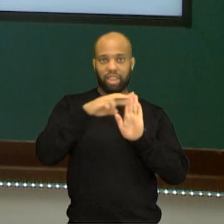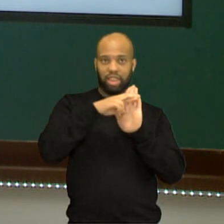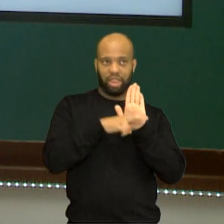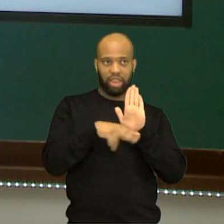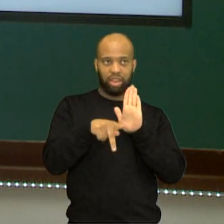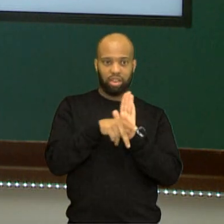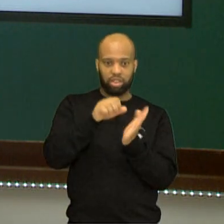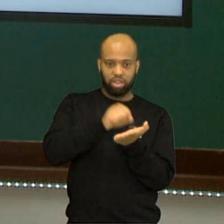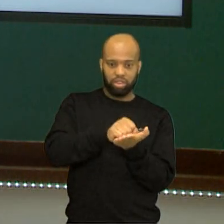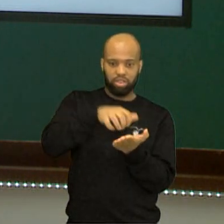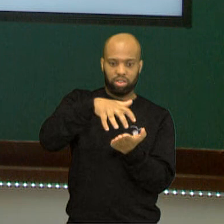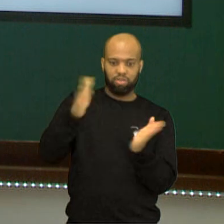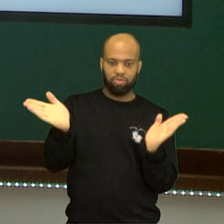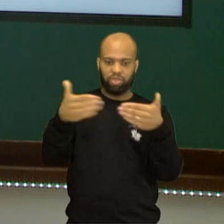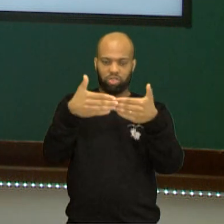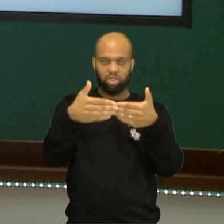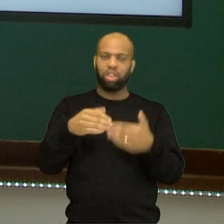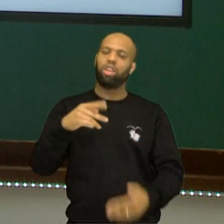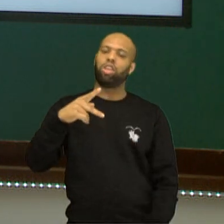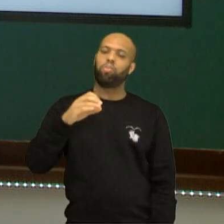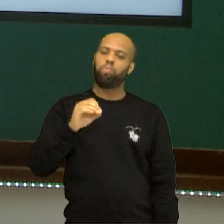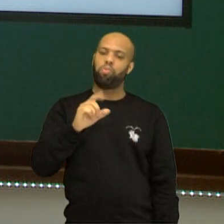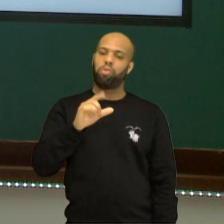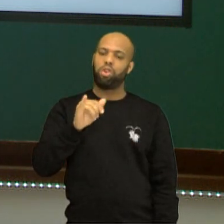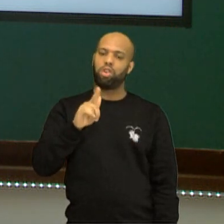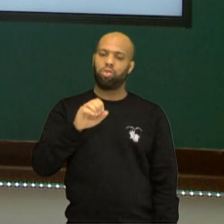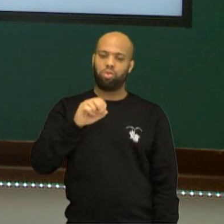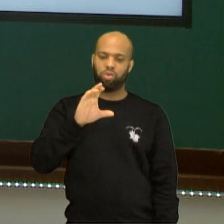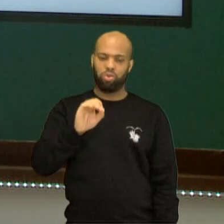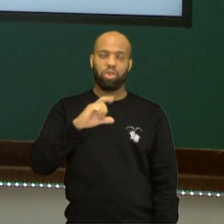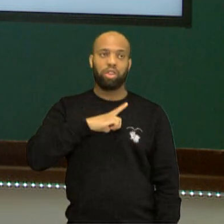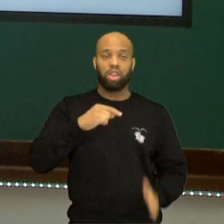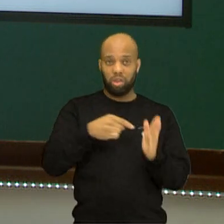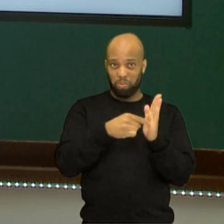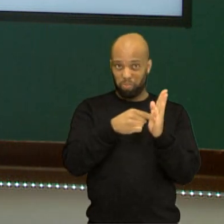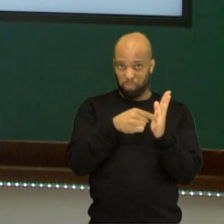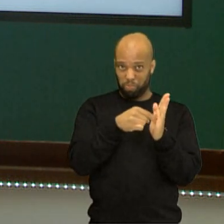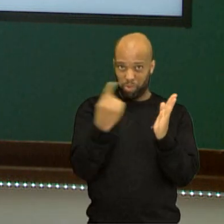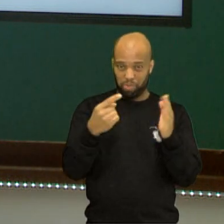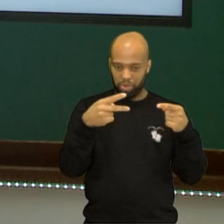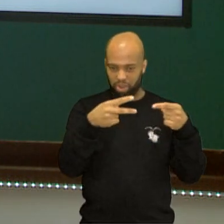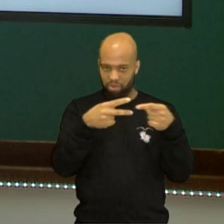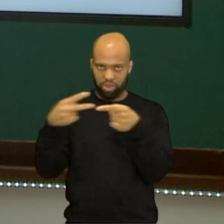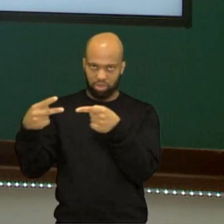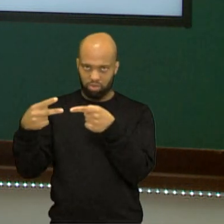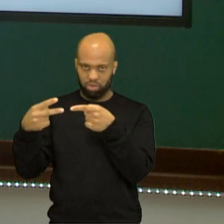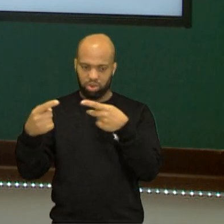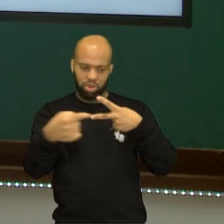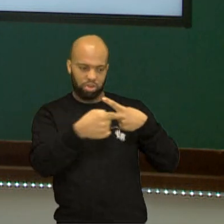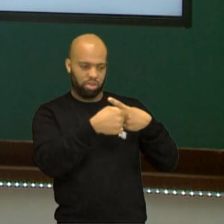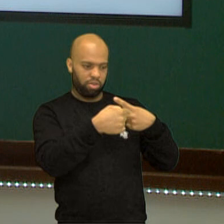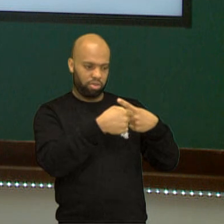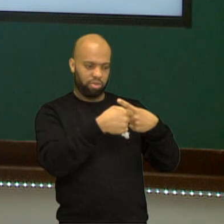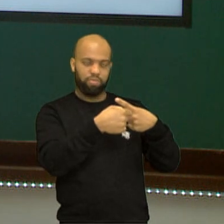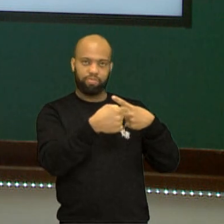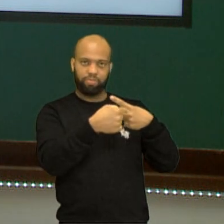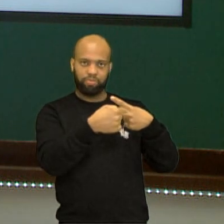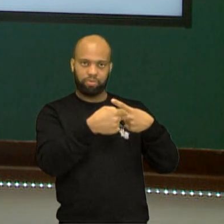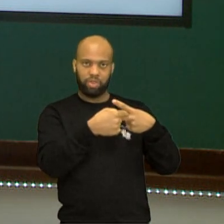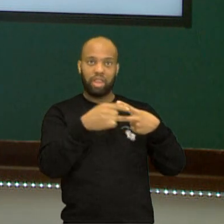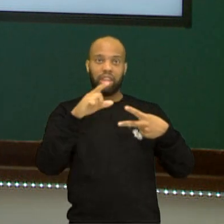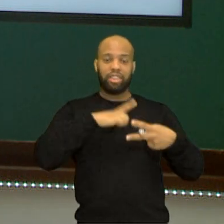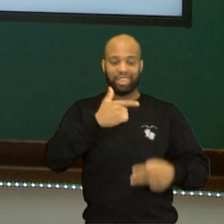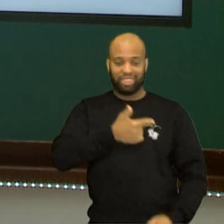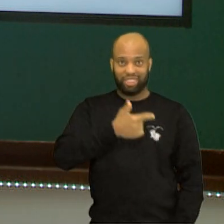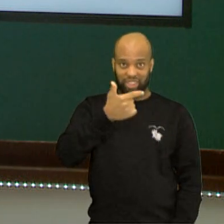que funciona? O primeiro vetor, a partir da origem O, né, a origem do segundo